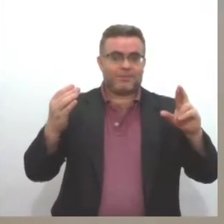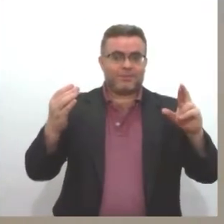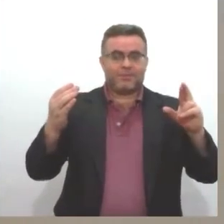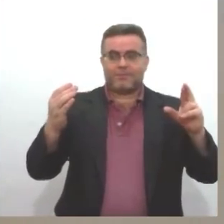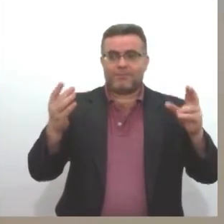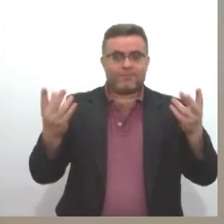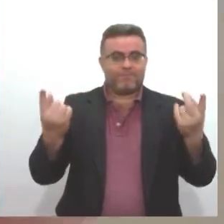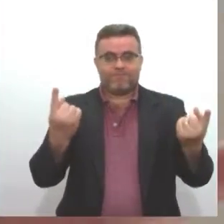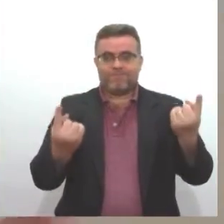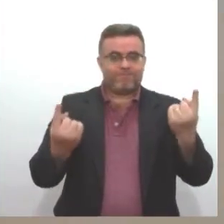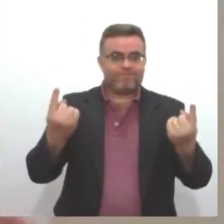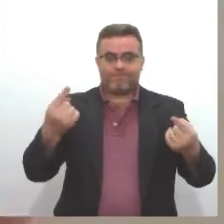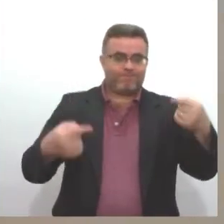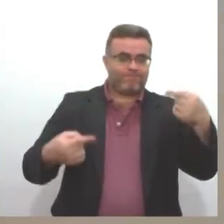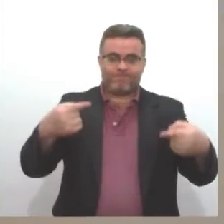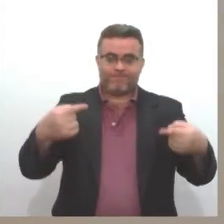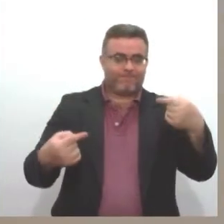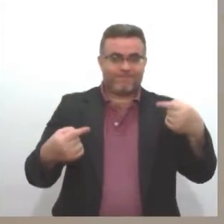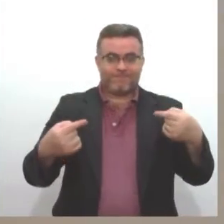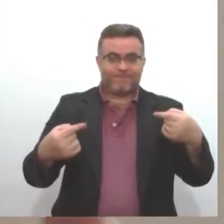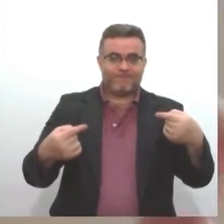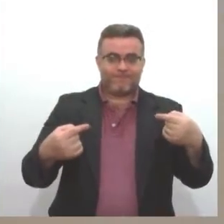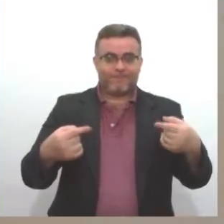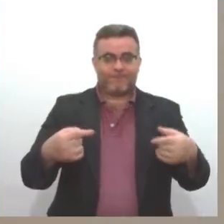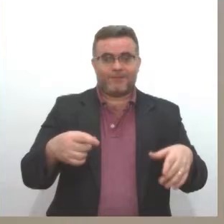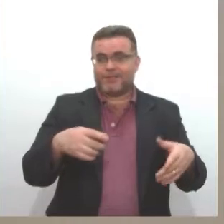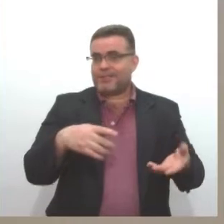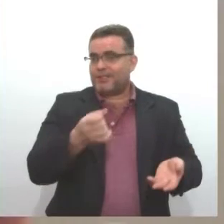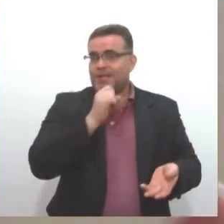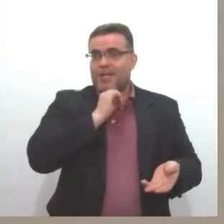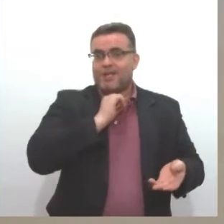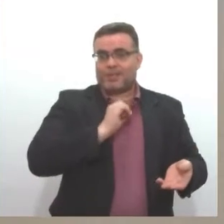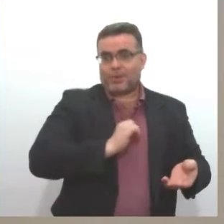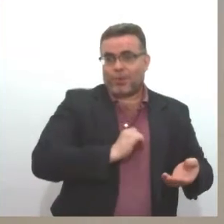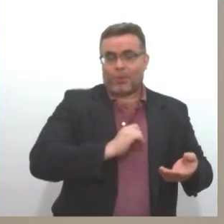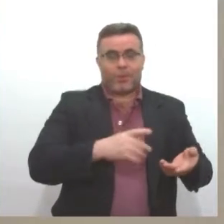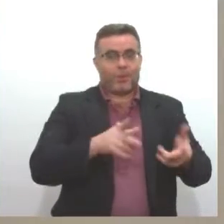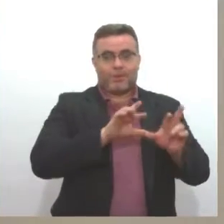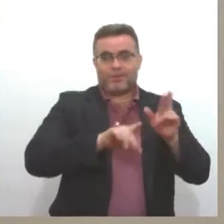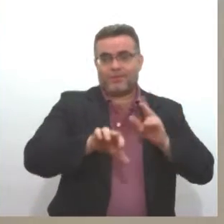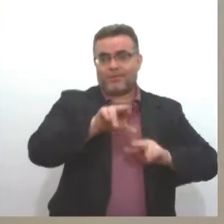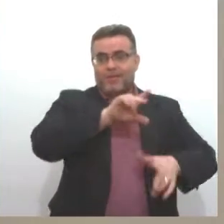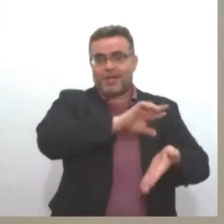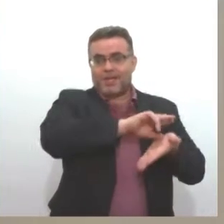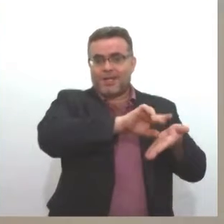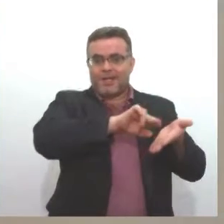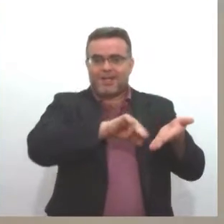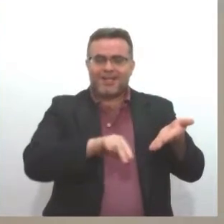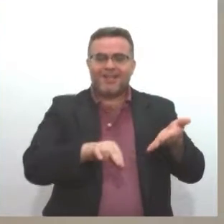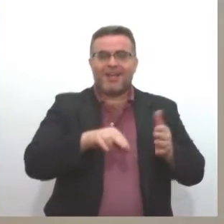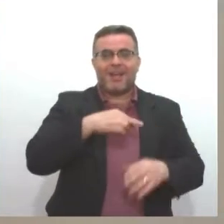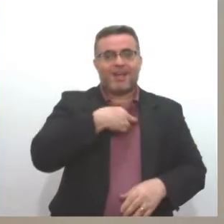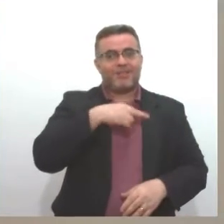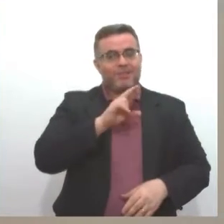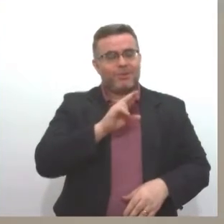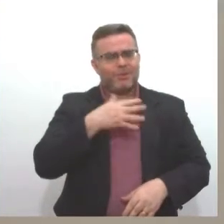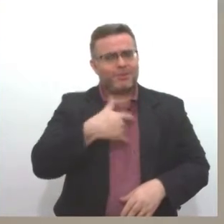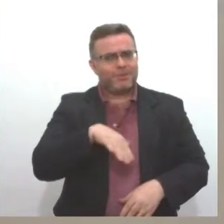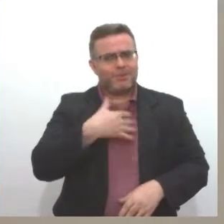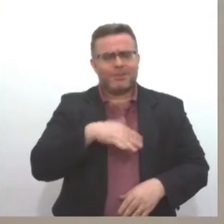né, religiosos, sacerdotes, sacerdotisas, nas diferentes religiões,